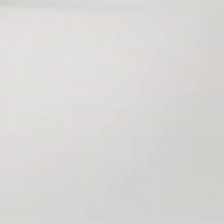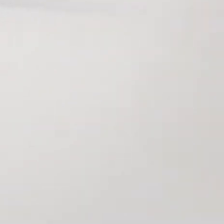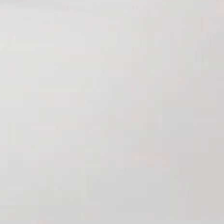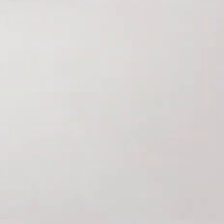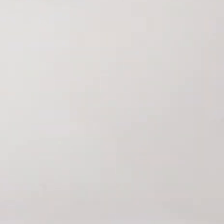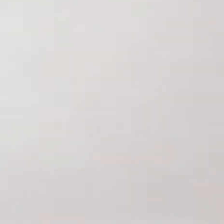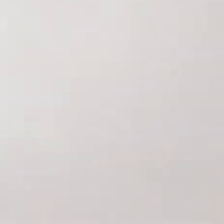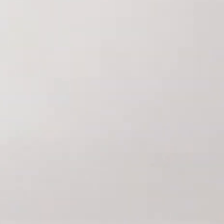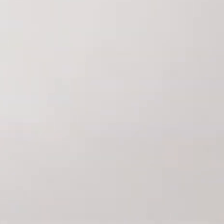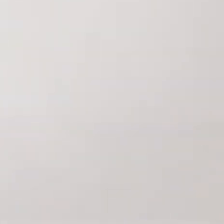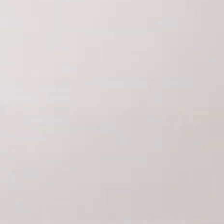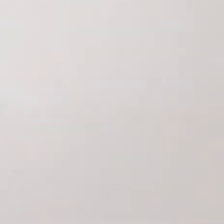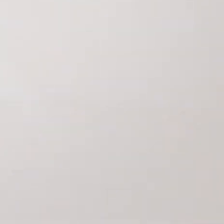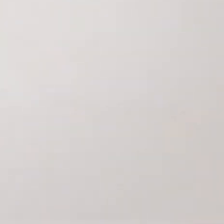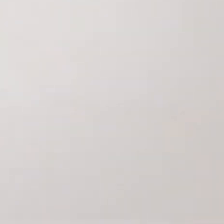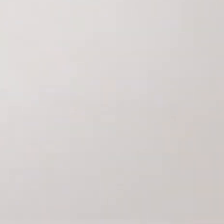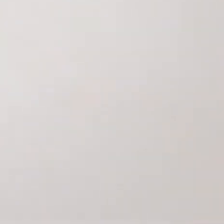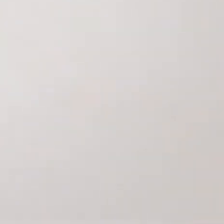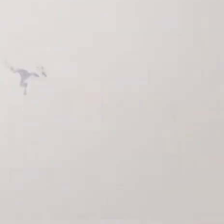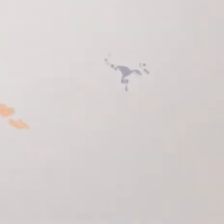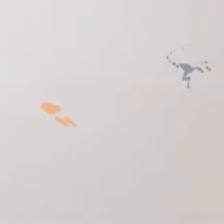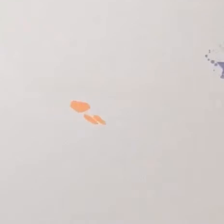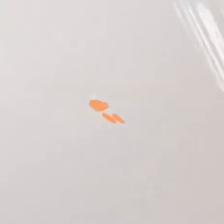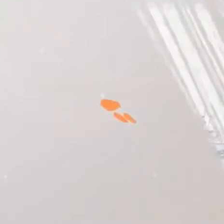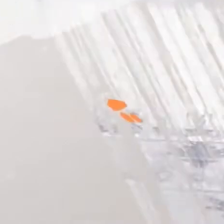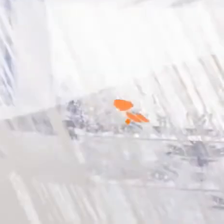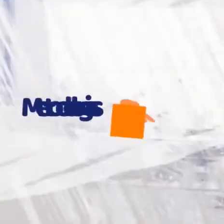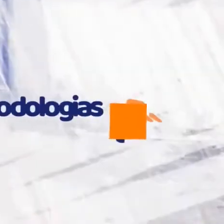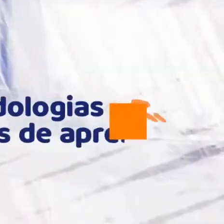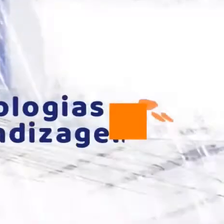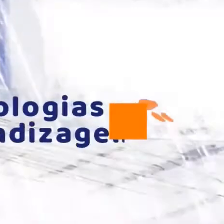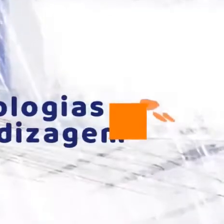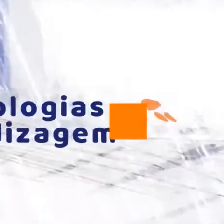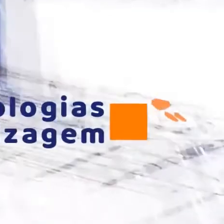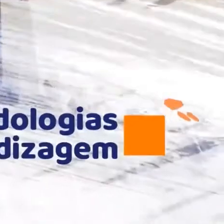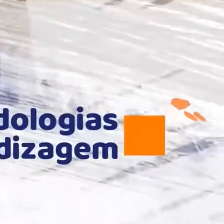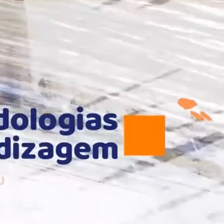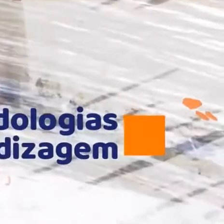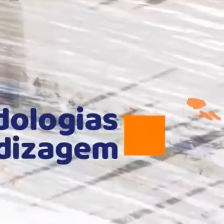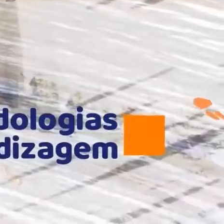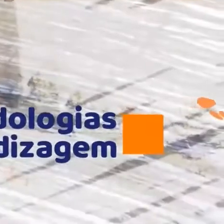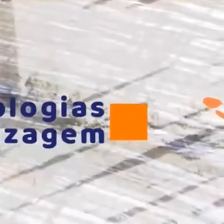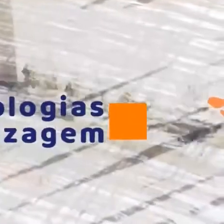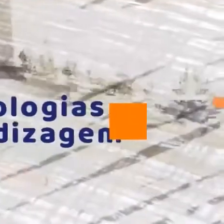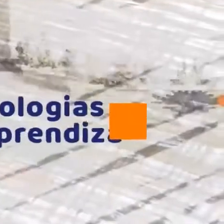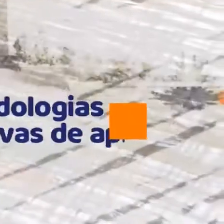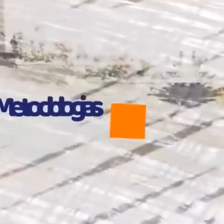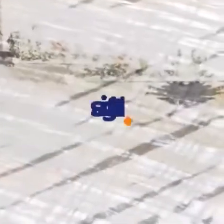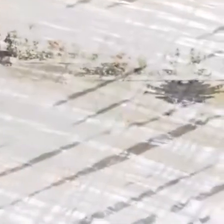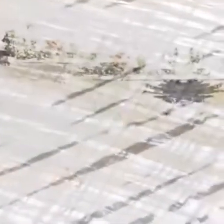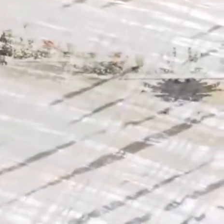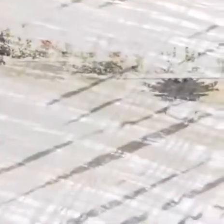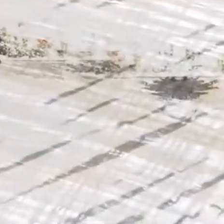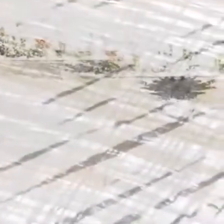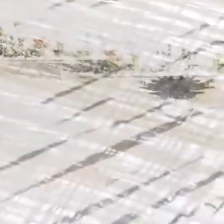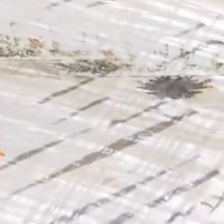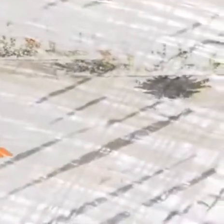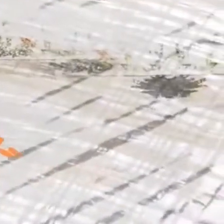Sabemos que o futuro não pode parar. Por isso, o Colégio Integra Mais dispõe de metodologias ativas de